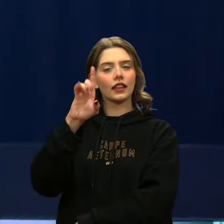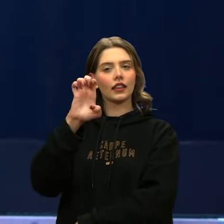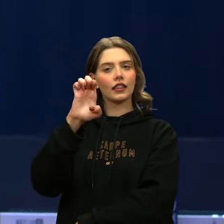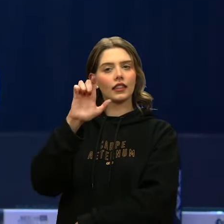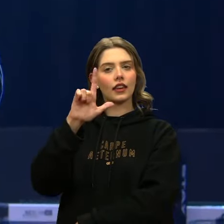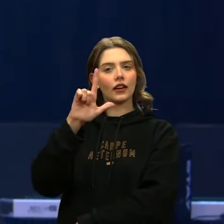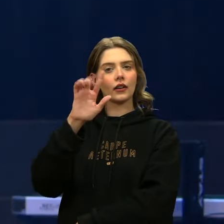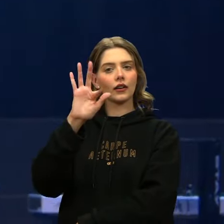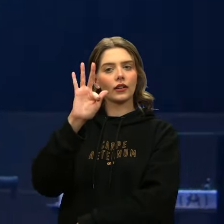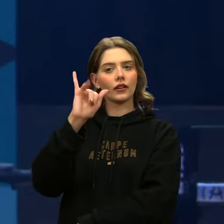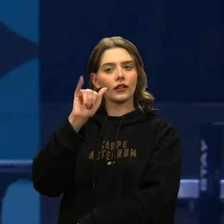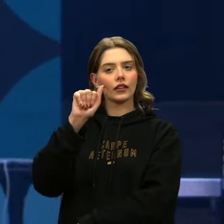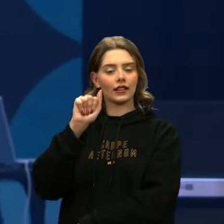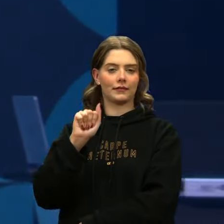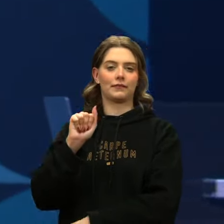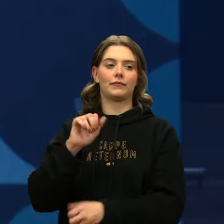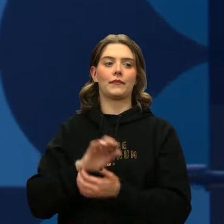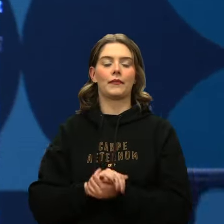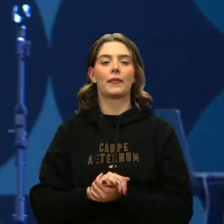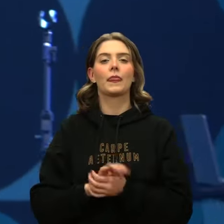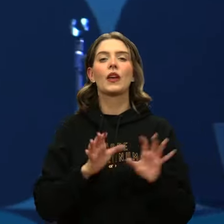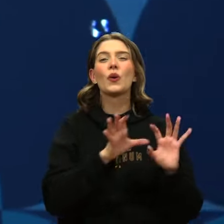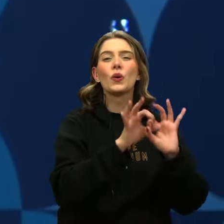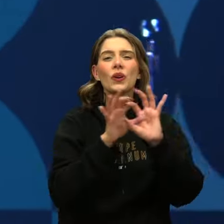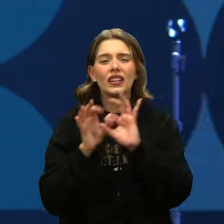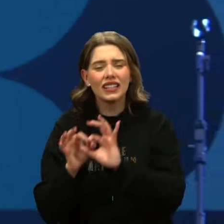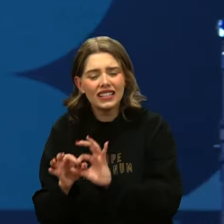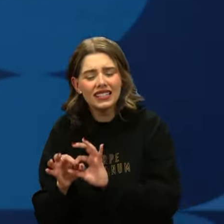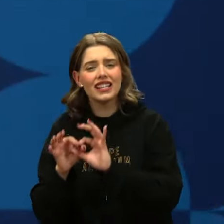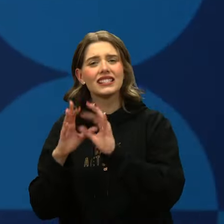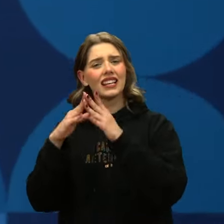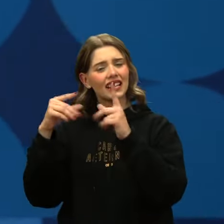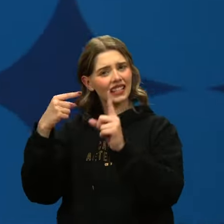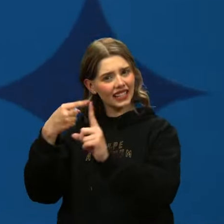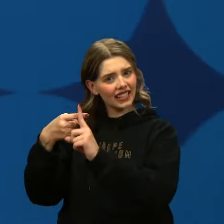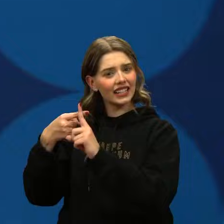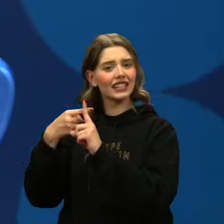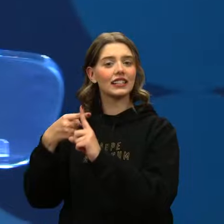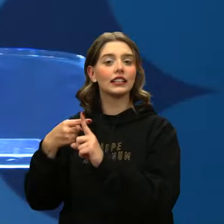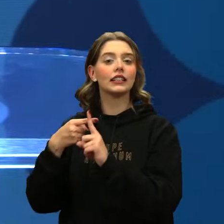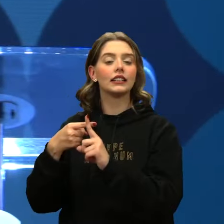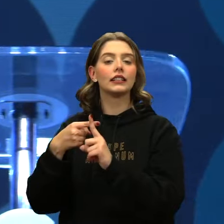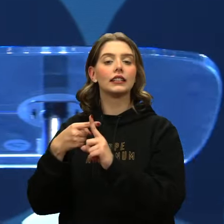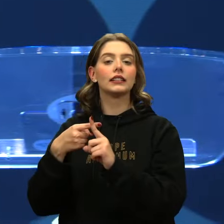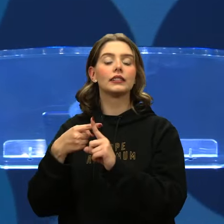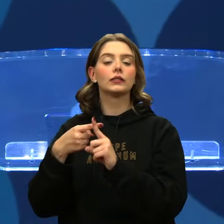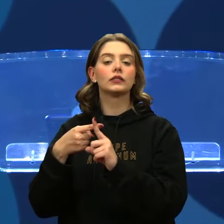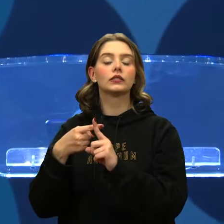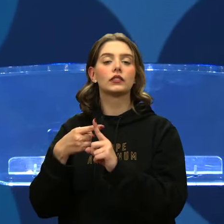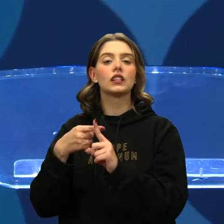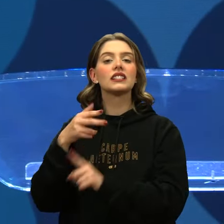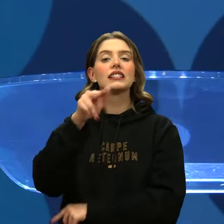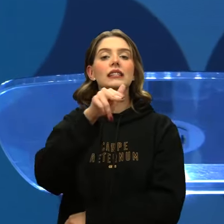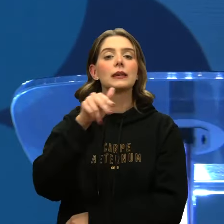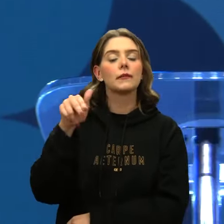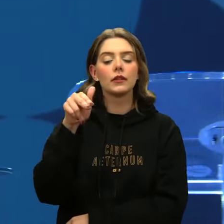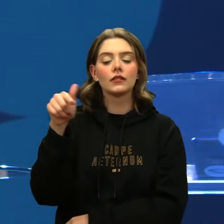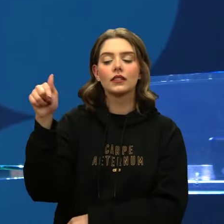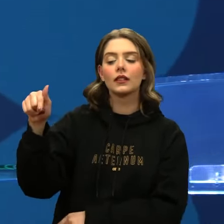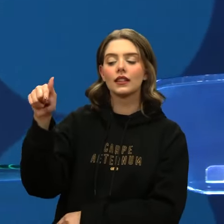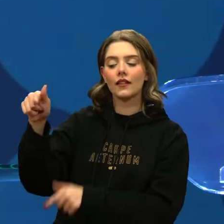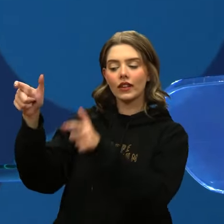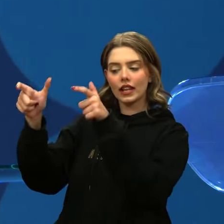do contexto dessa igreja ali em Filadélfia. Esses irmãos que estavam ali,